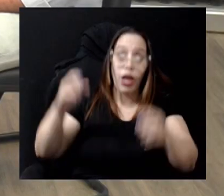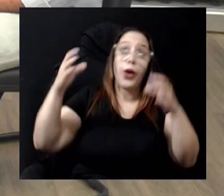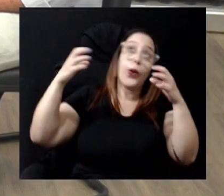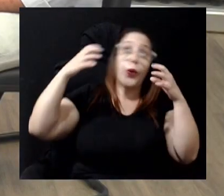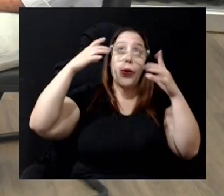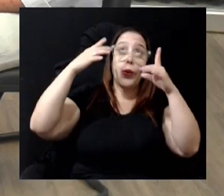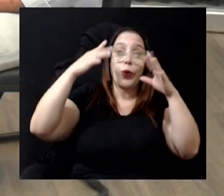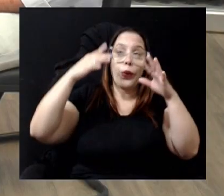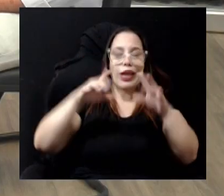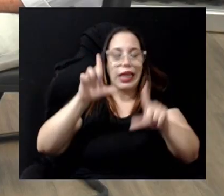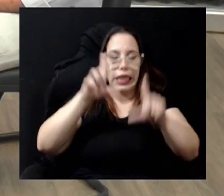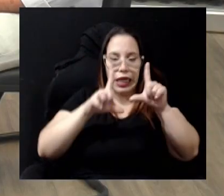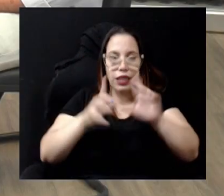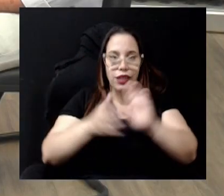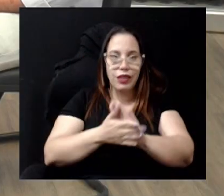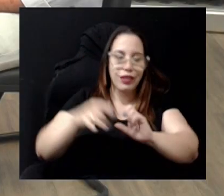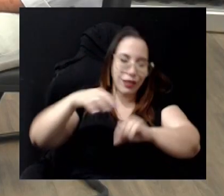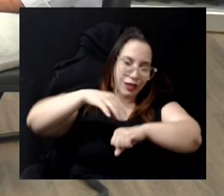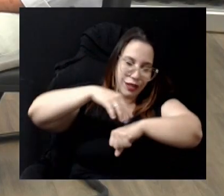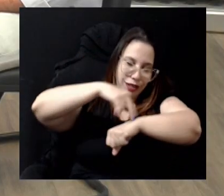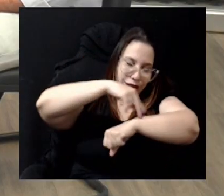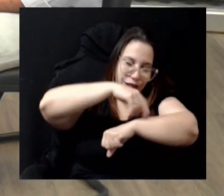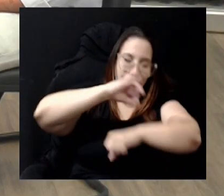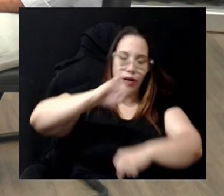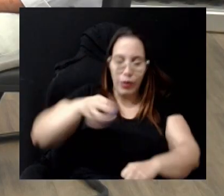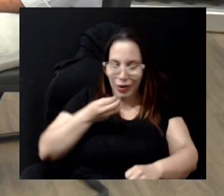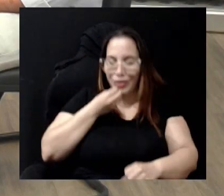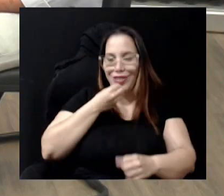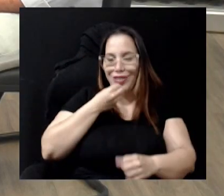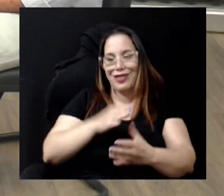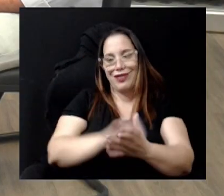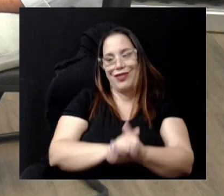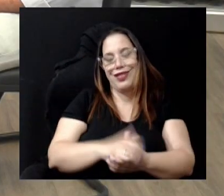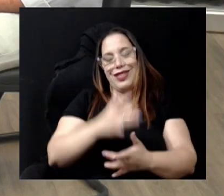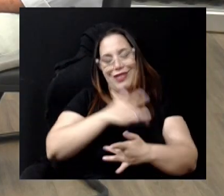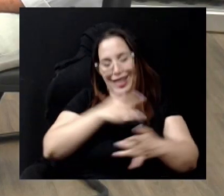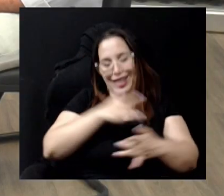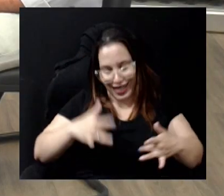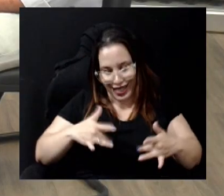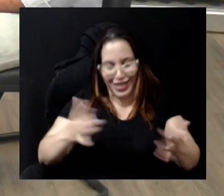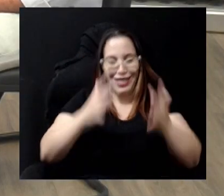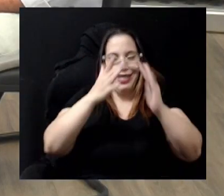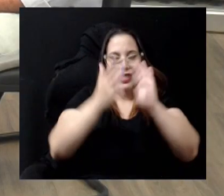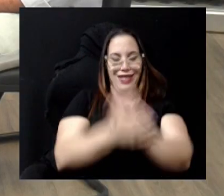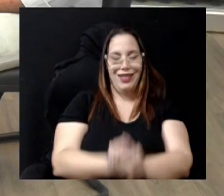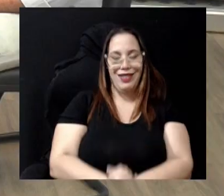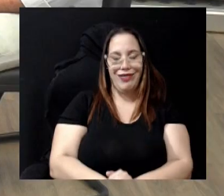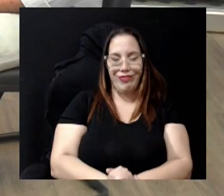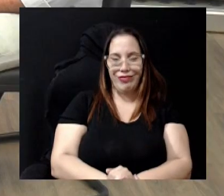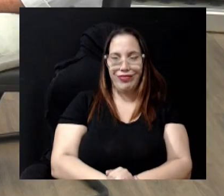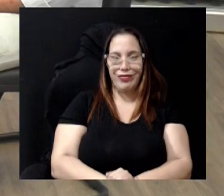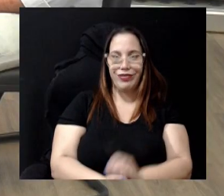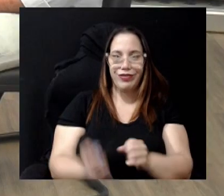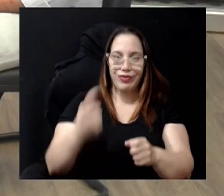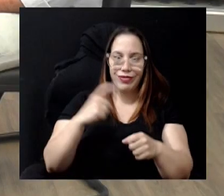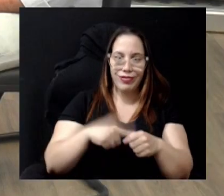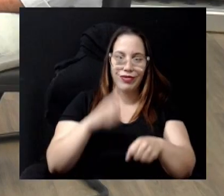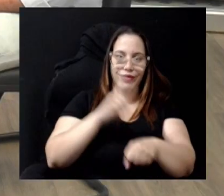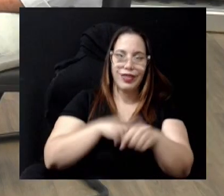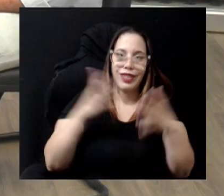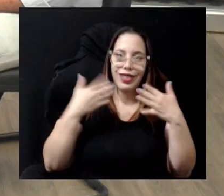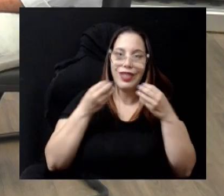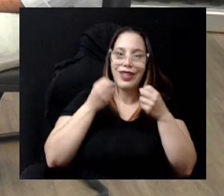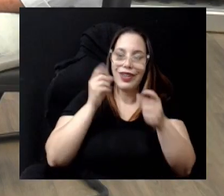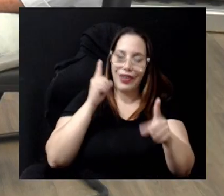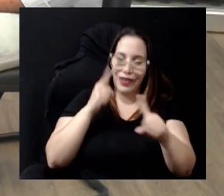televisão e vai para a rua aproveitar com mais saúde aí esse possível retorno do horário de verão. Combinado? Nós